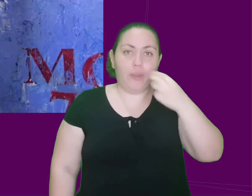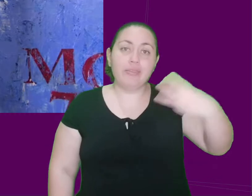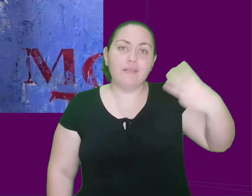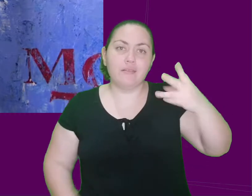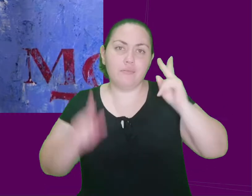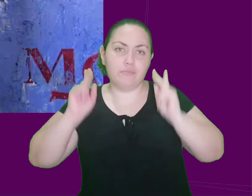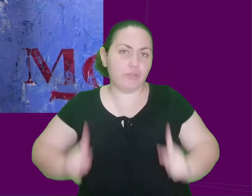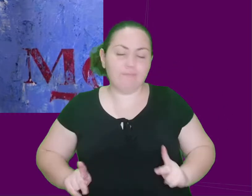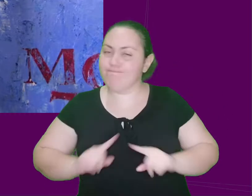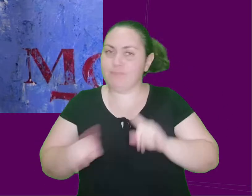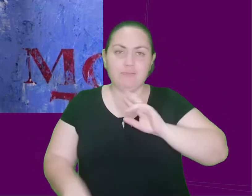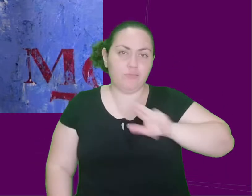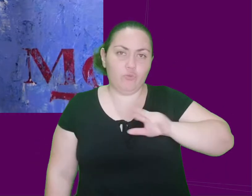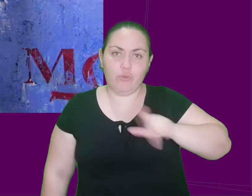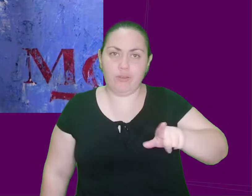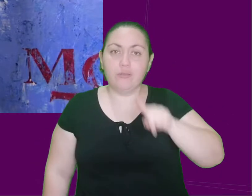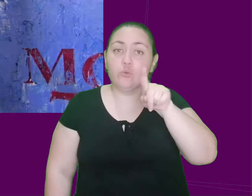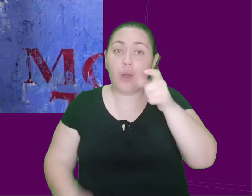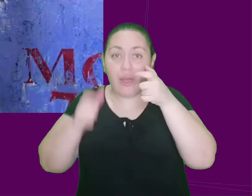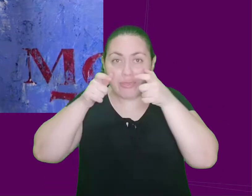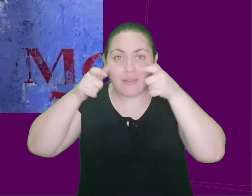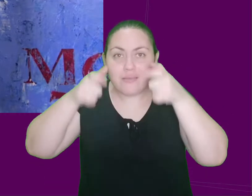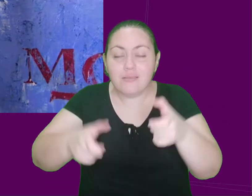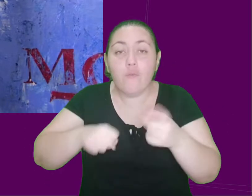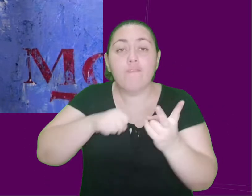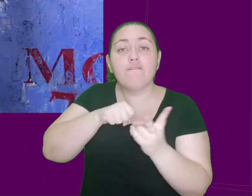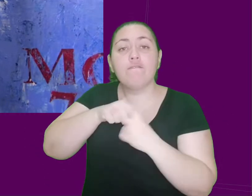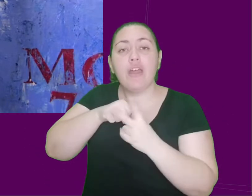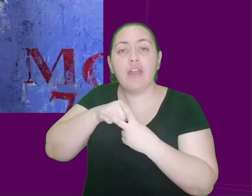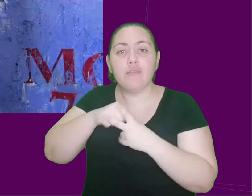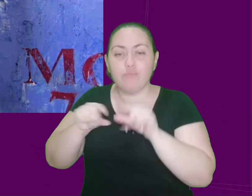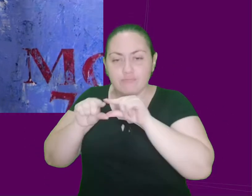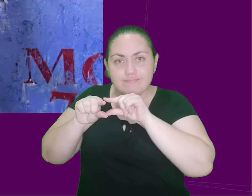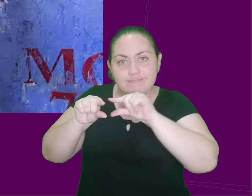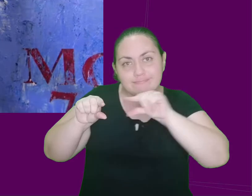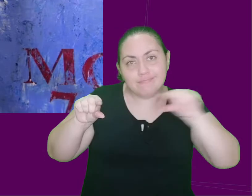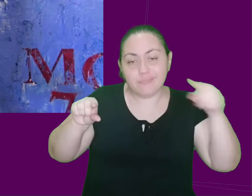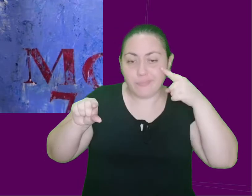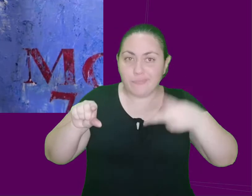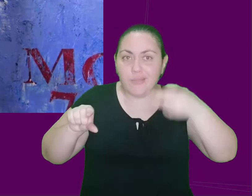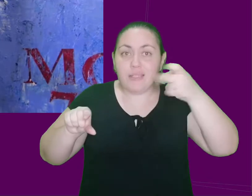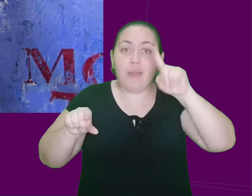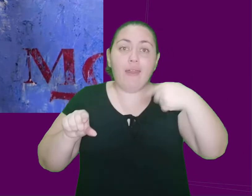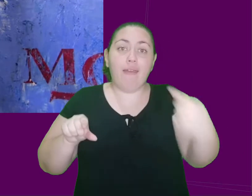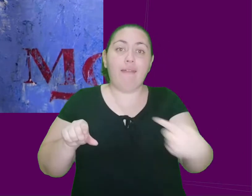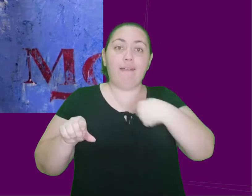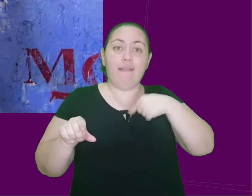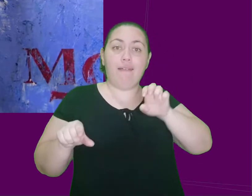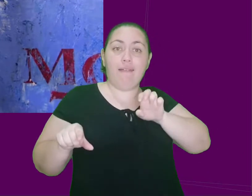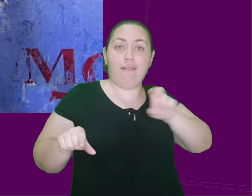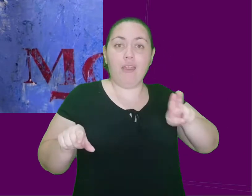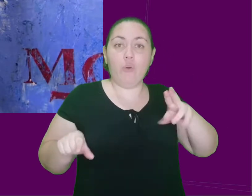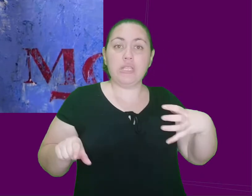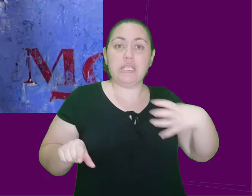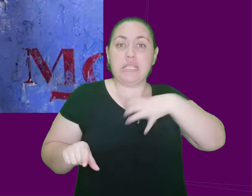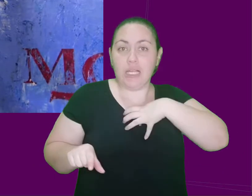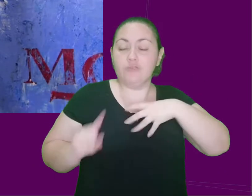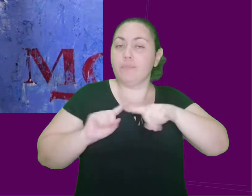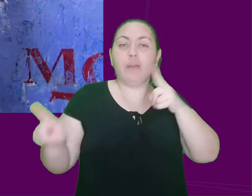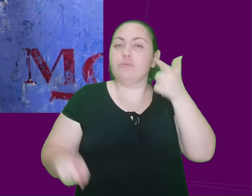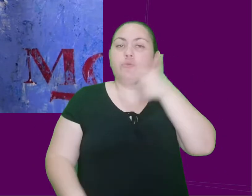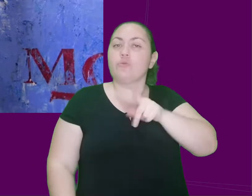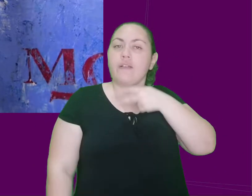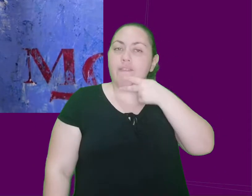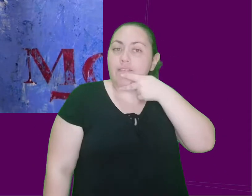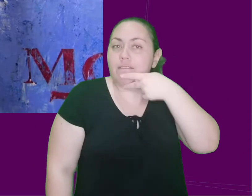pessoa. Atente para a pessoa verbal do trecho e note que estamos tratando de um eu que sente e não consegue